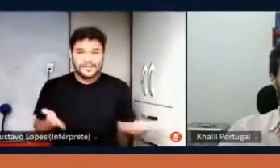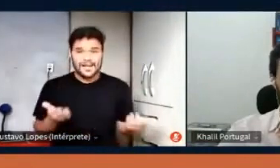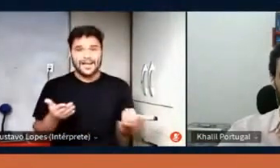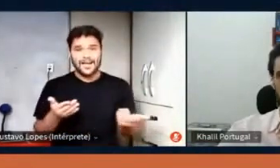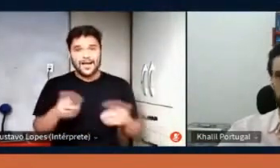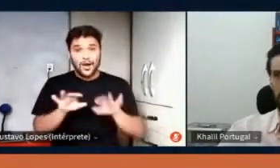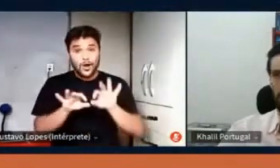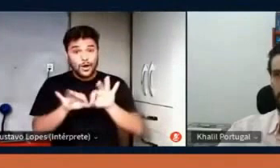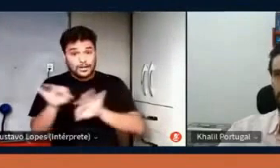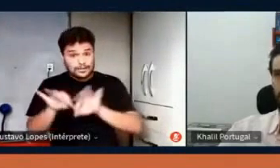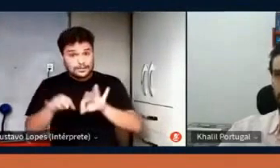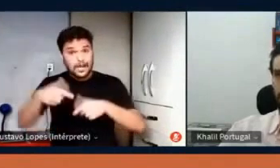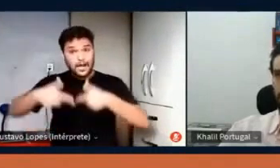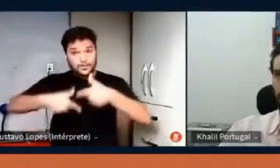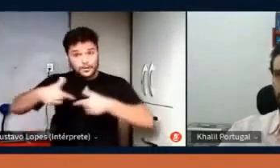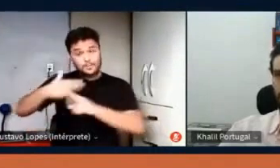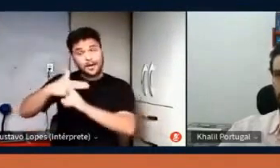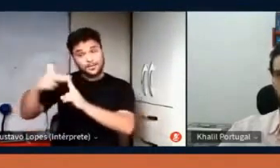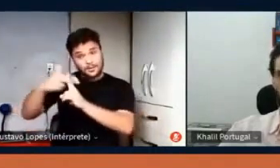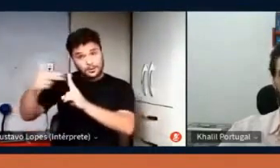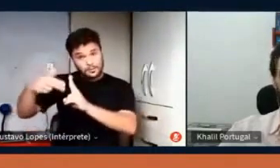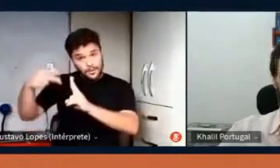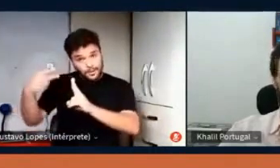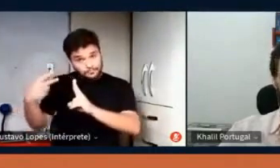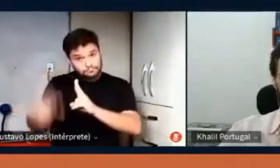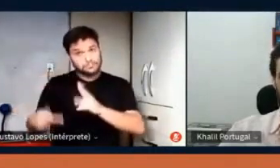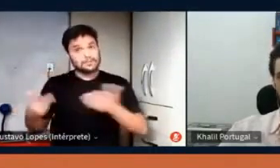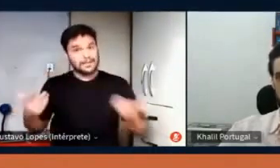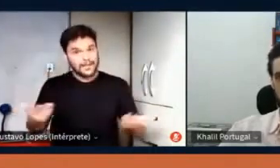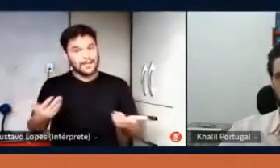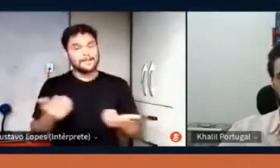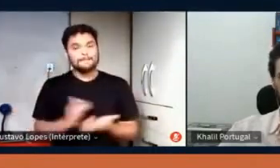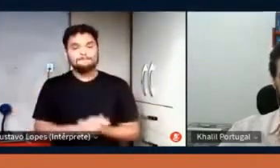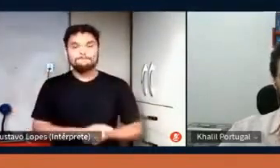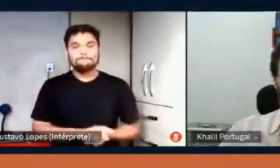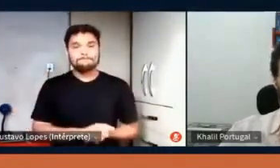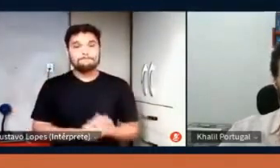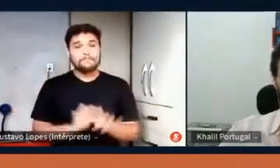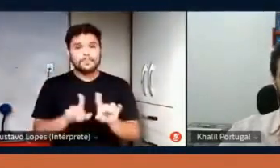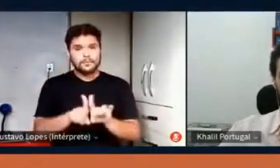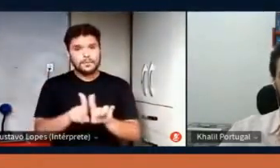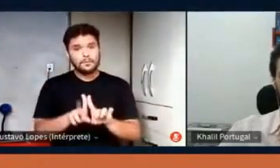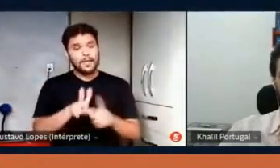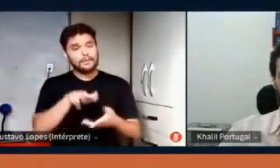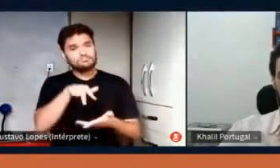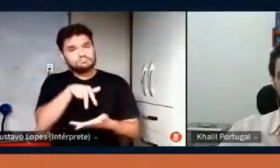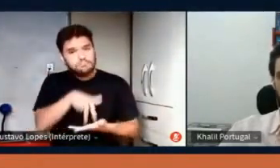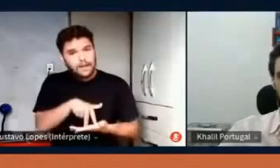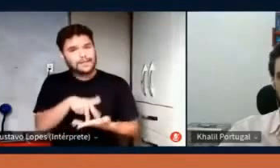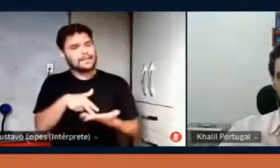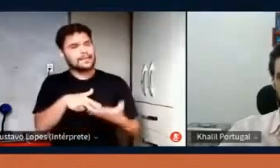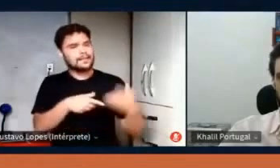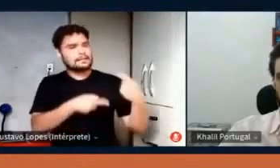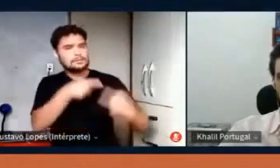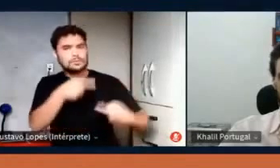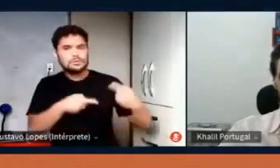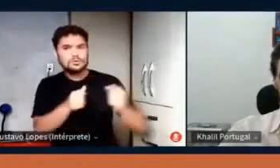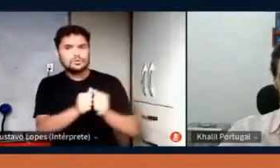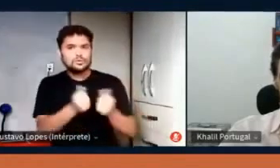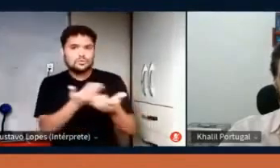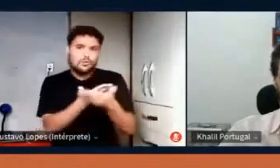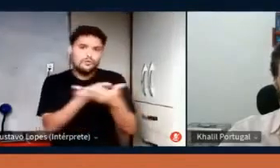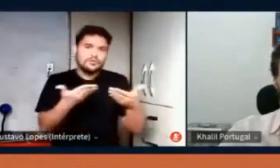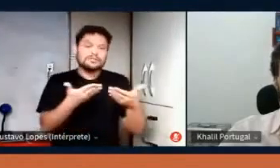que a UNB vem realizando e estar aqui debatendo com vocês essa questão é